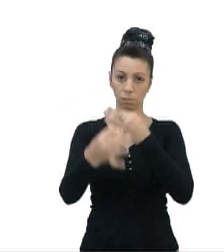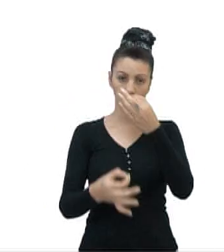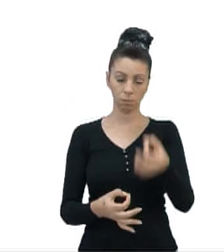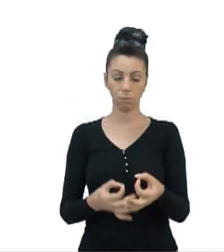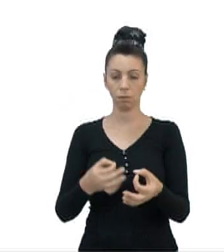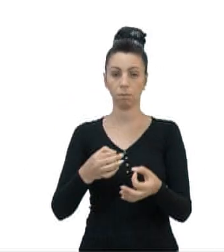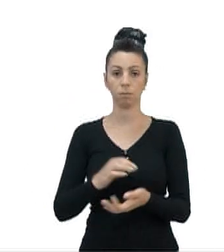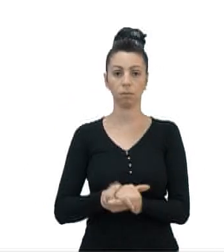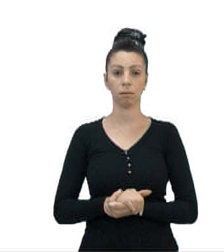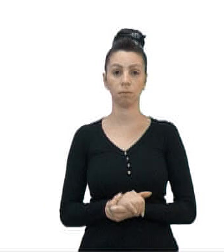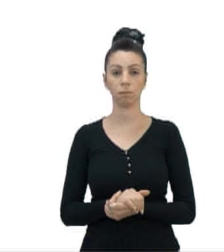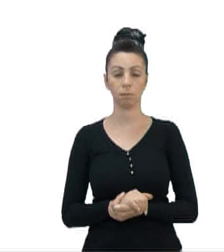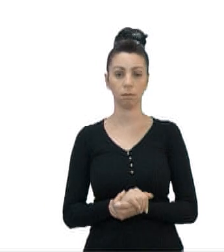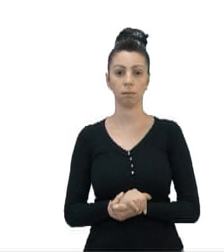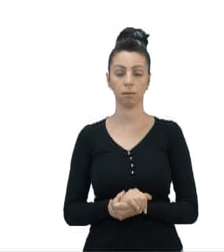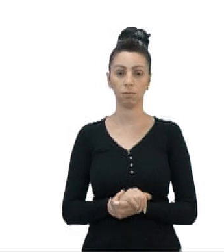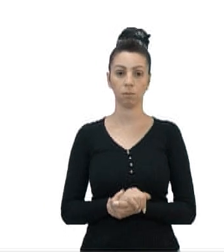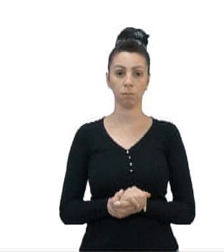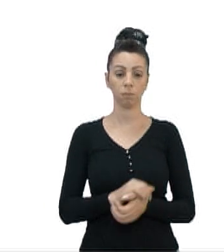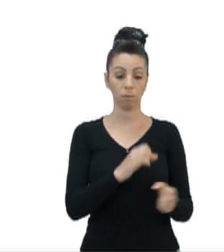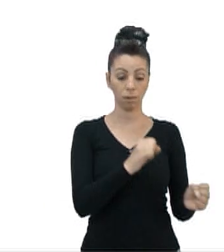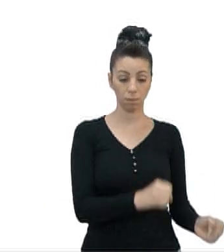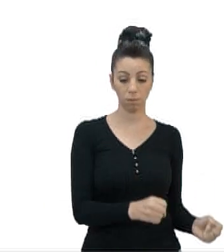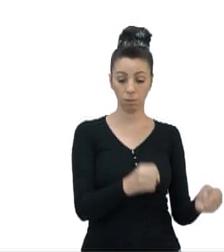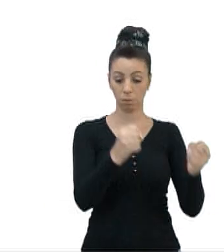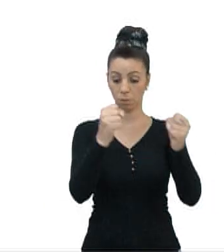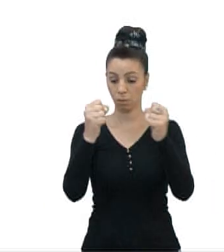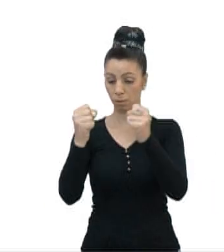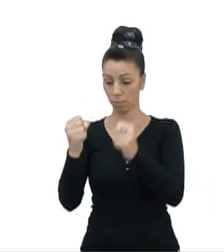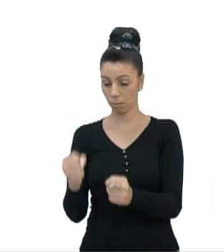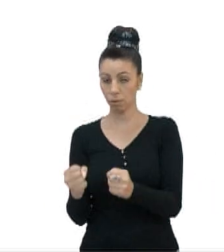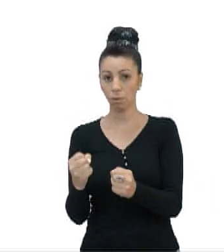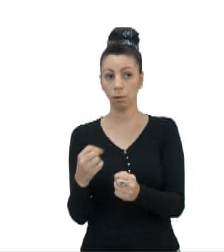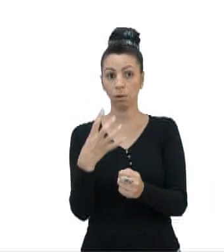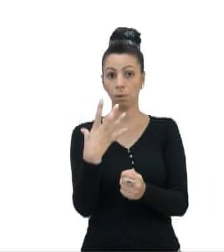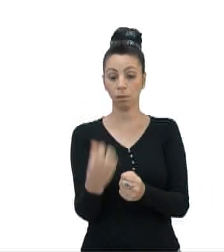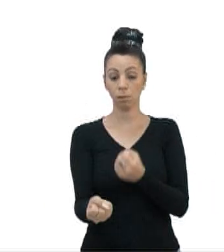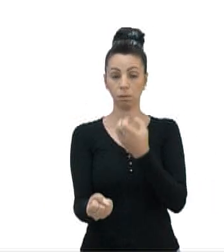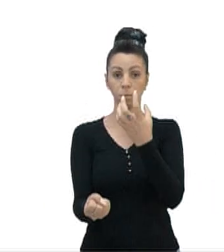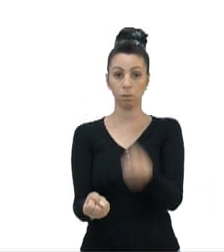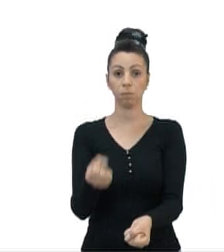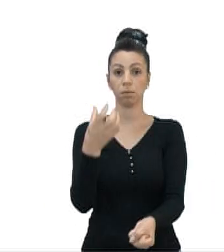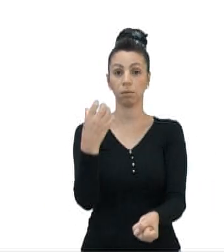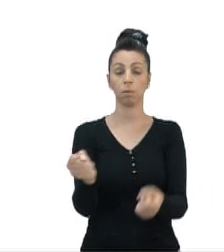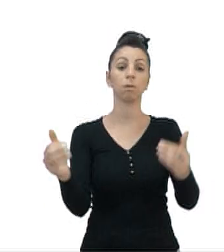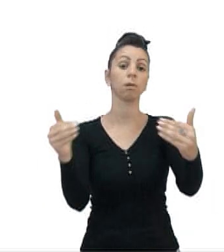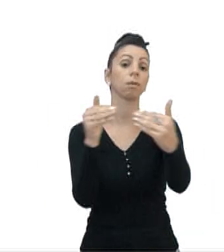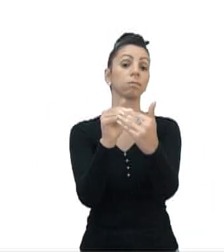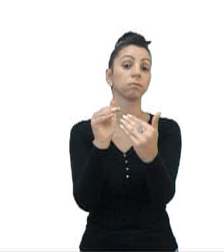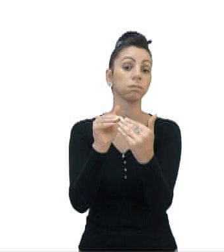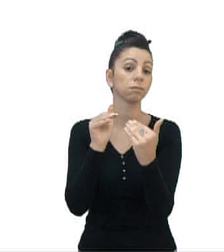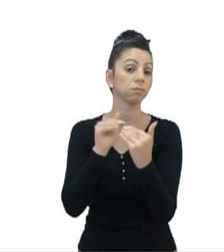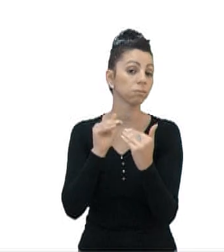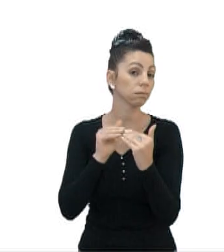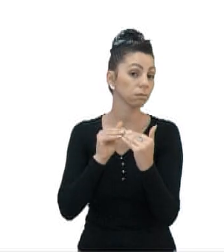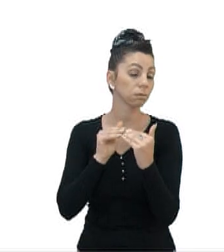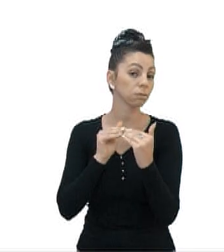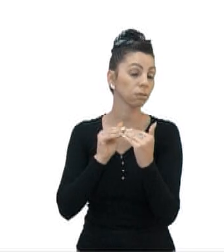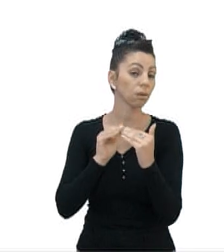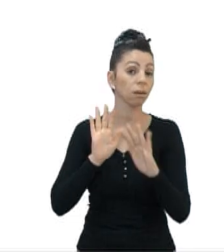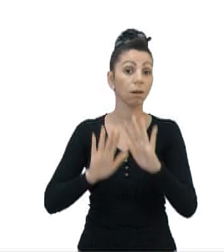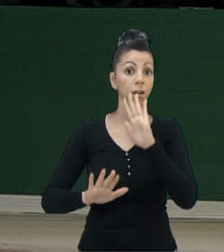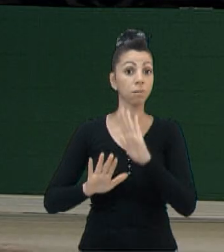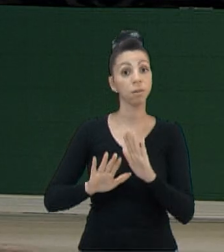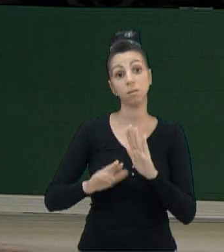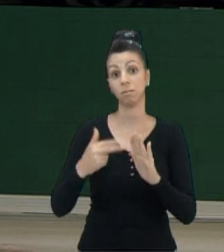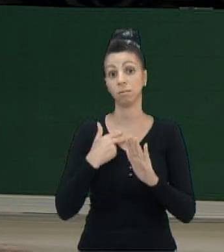lírico? O jogo de poder que implica em concordâncias por vezes questionáveis, né? Então, ele diz, ó, o poder é